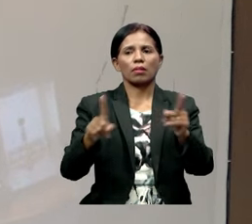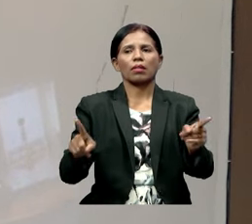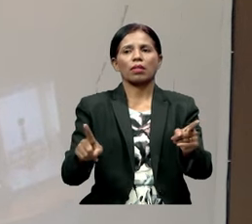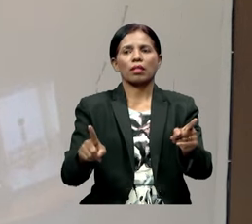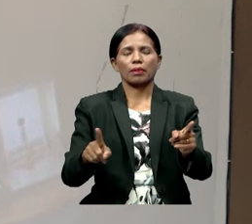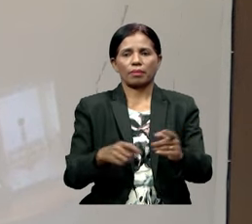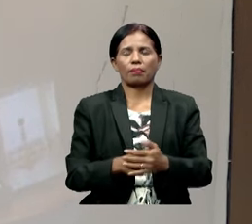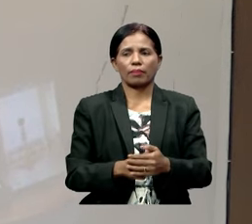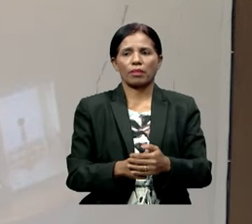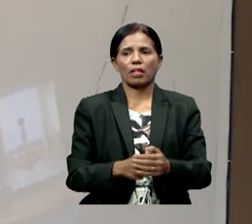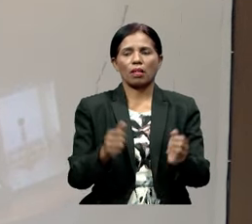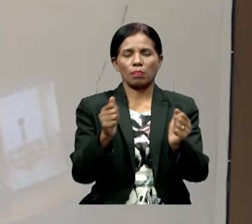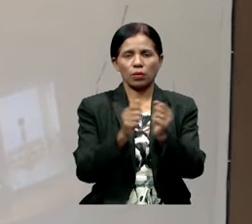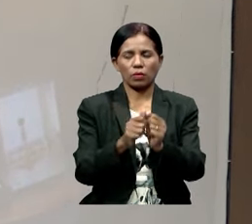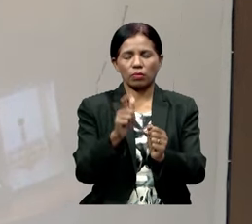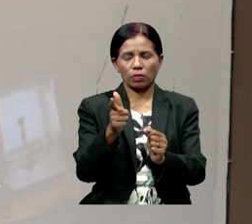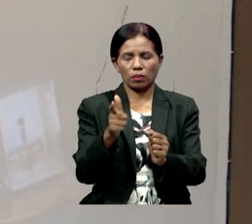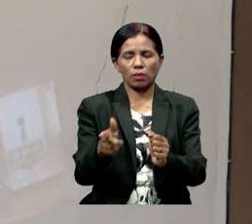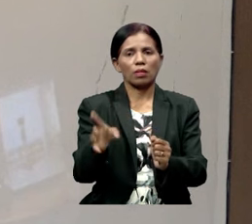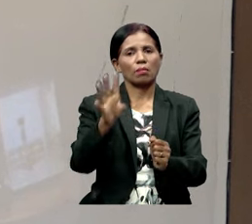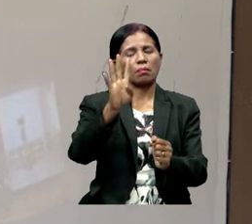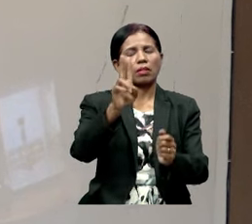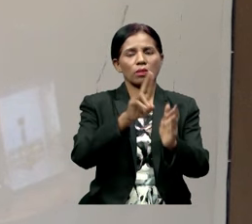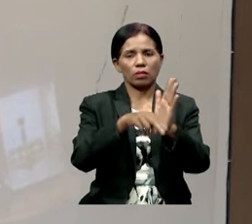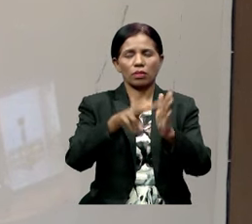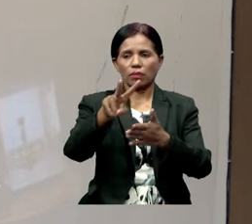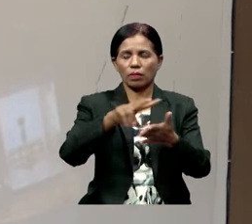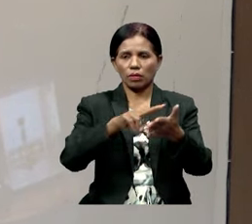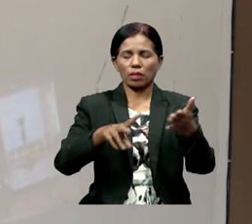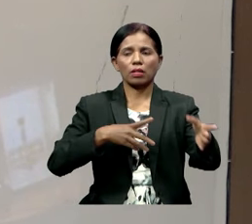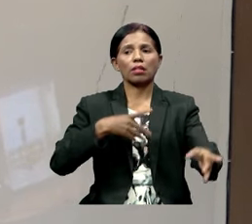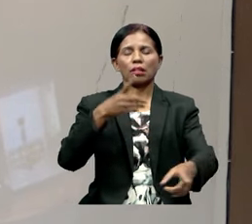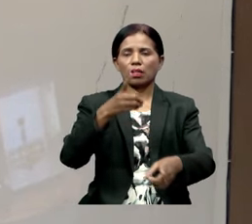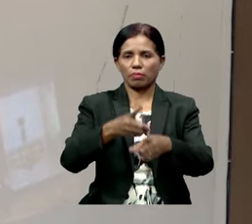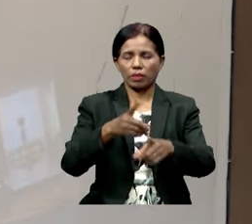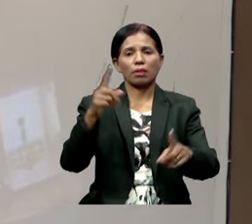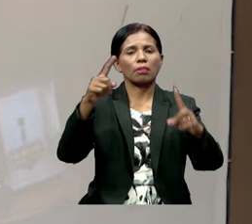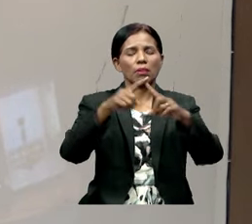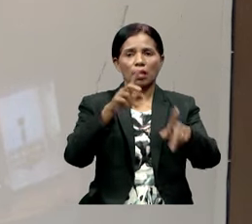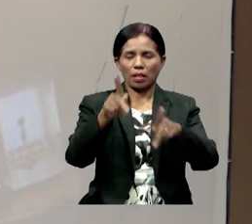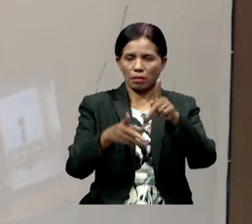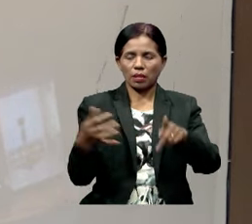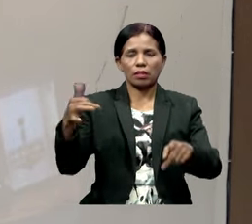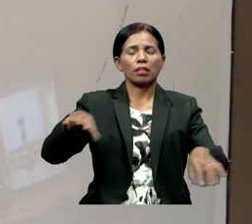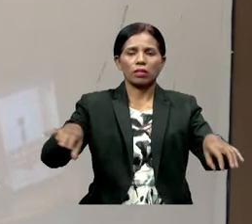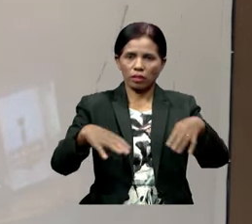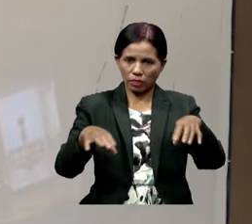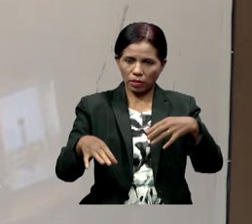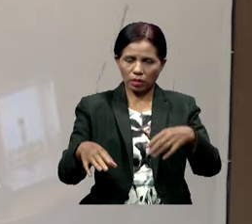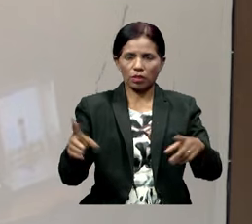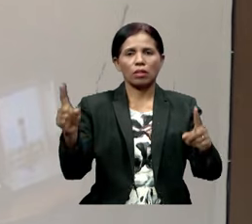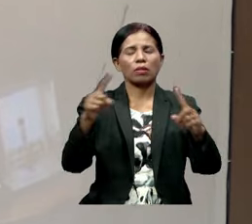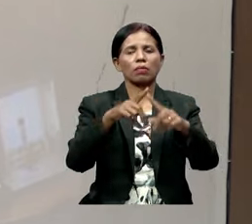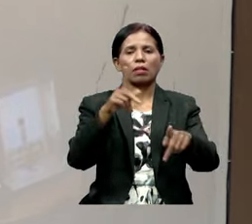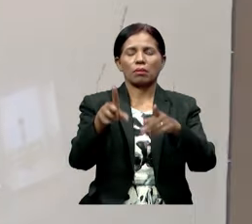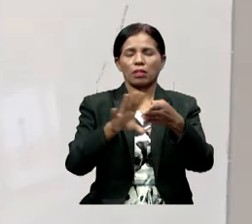quase 24 horas. Não é uma violação de direito para emacer bem mahalo serviço, não mais para eleitores.